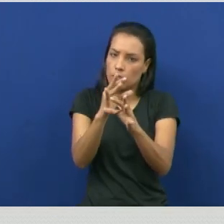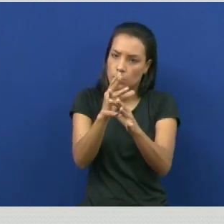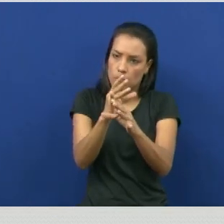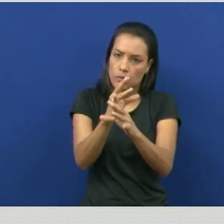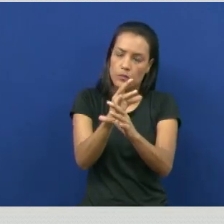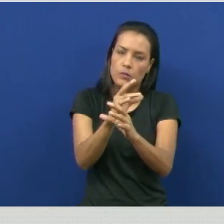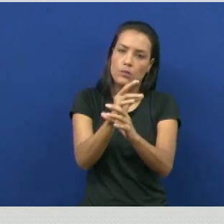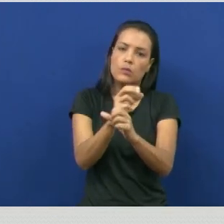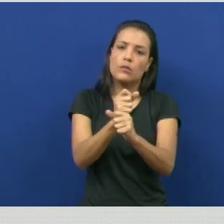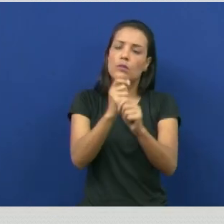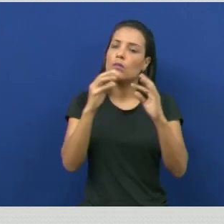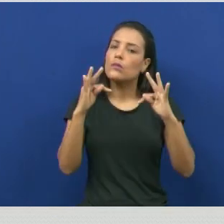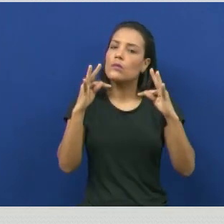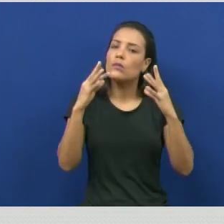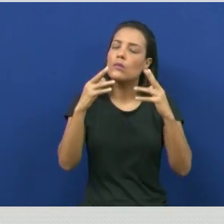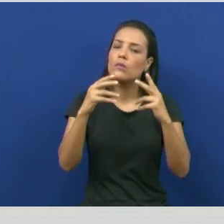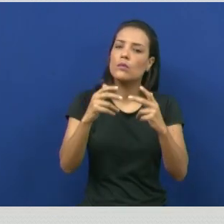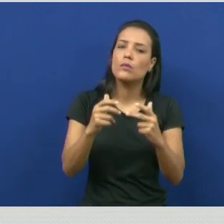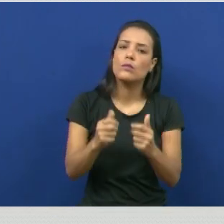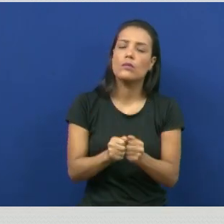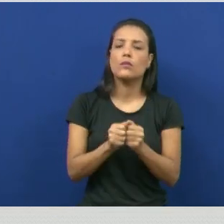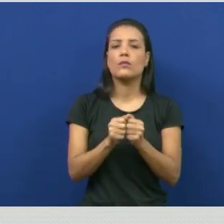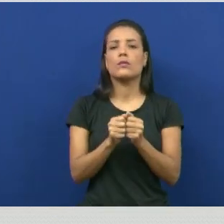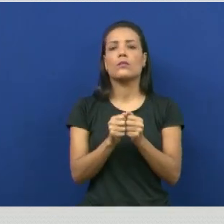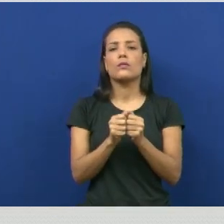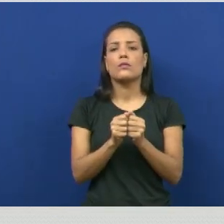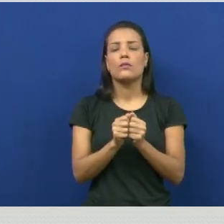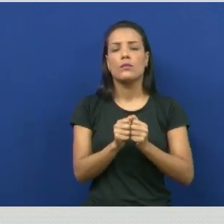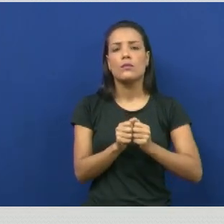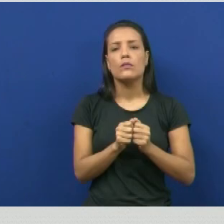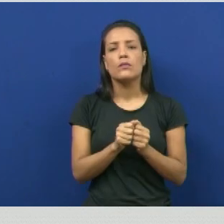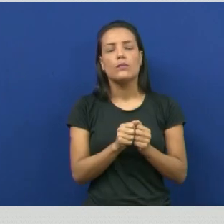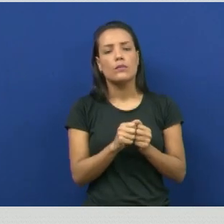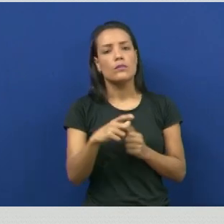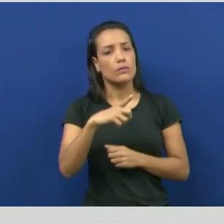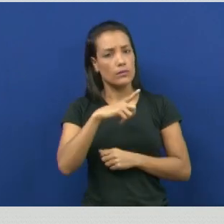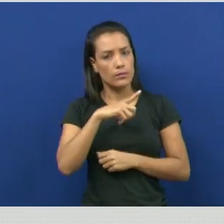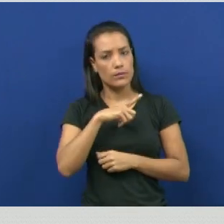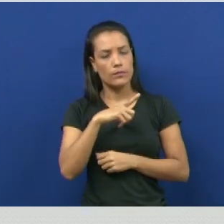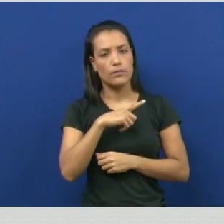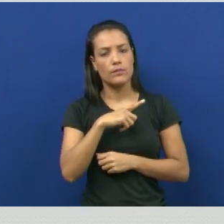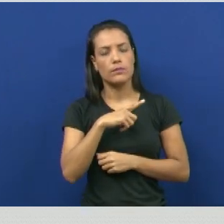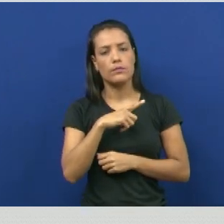2, 2, 2, 2, eu vou obter